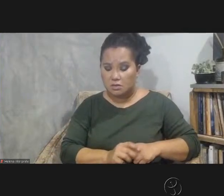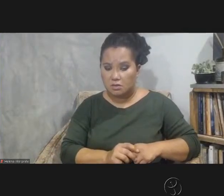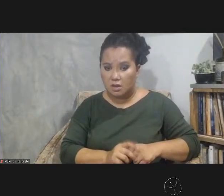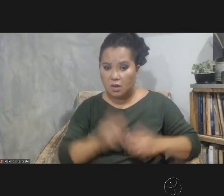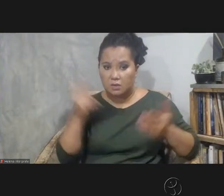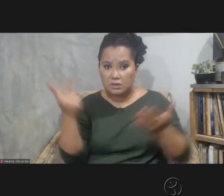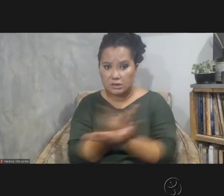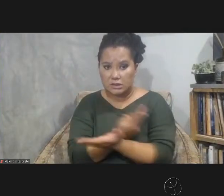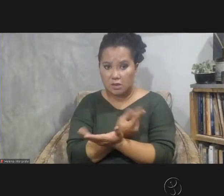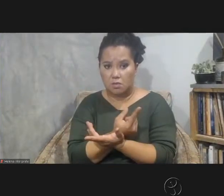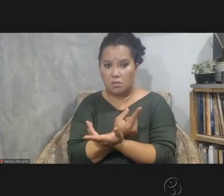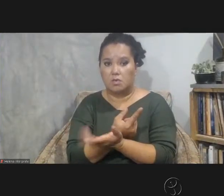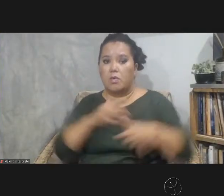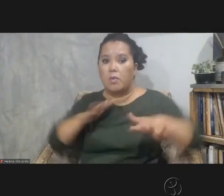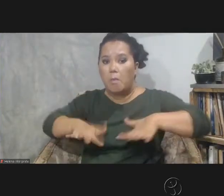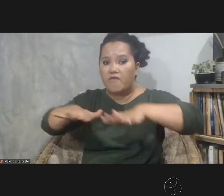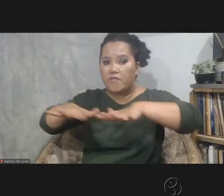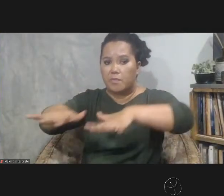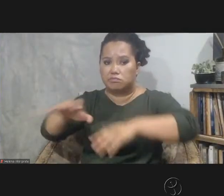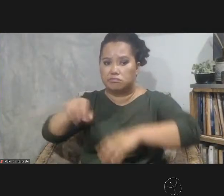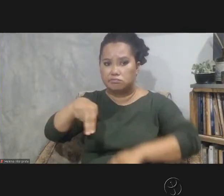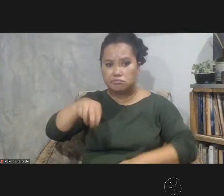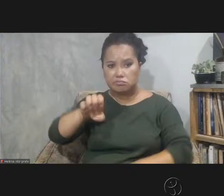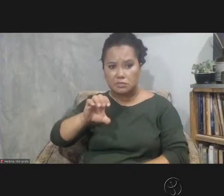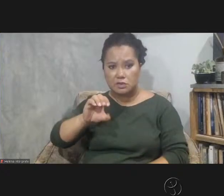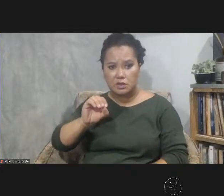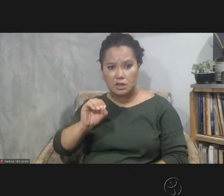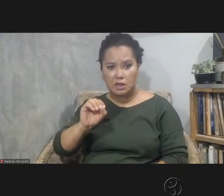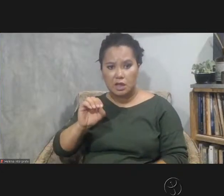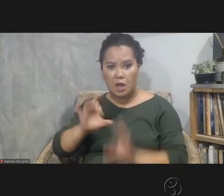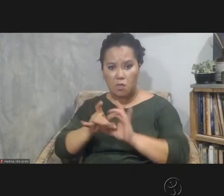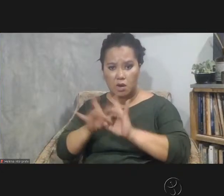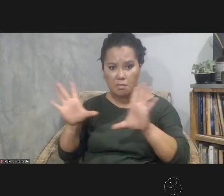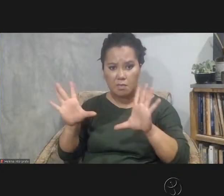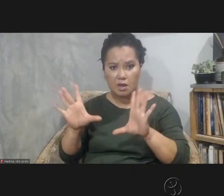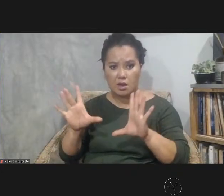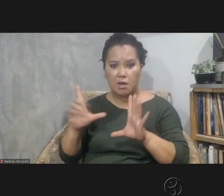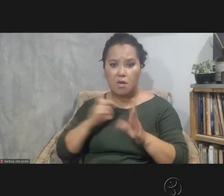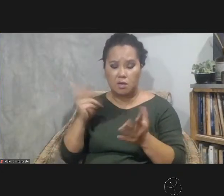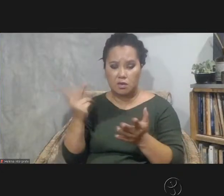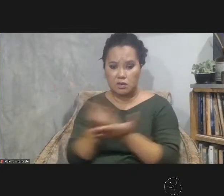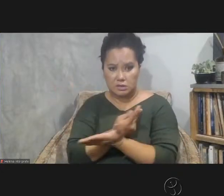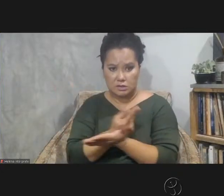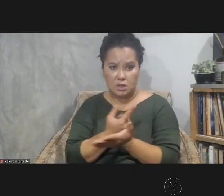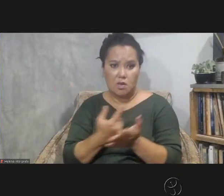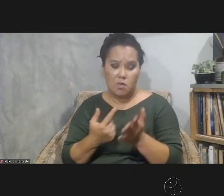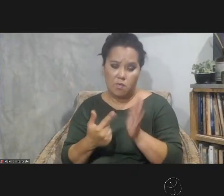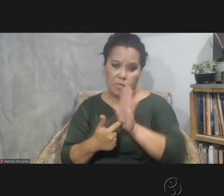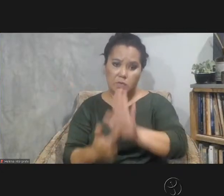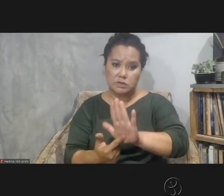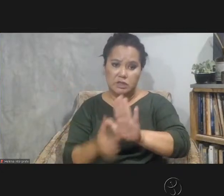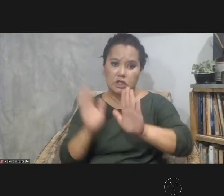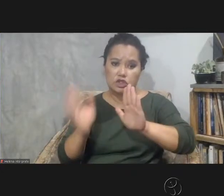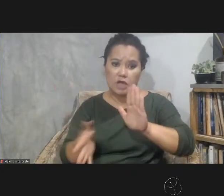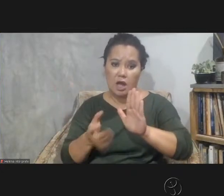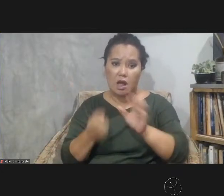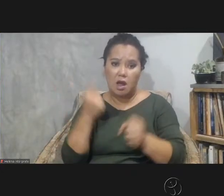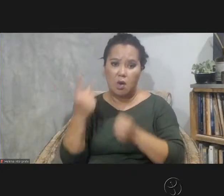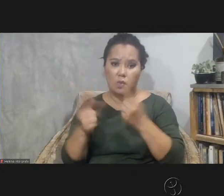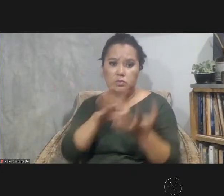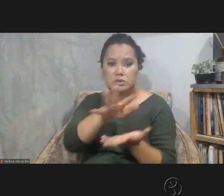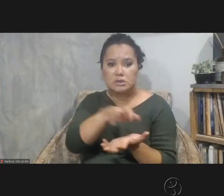ilustrado nos números que citei anteriormente para os Estados Unidos. Para repetir, os Estados